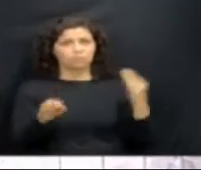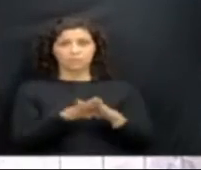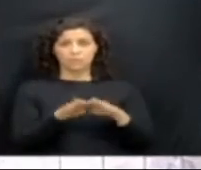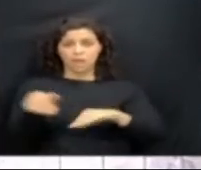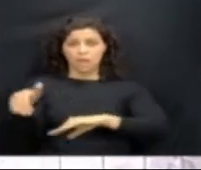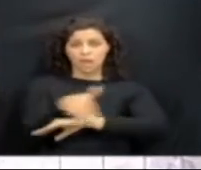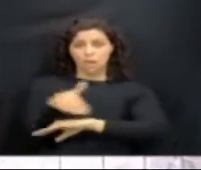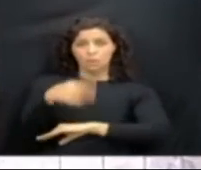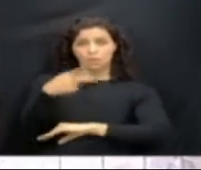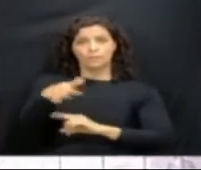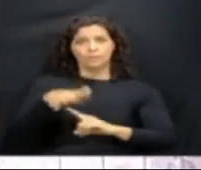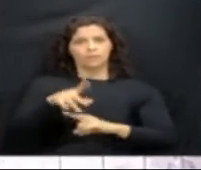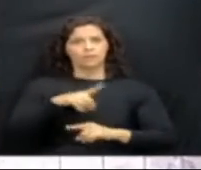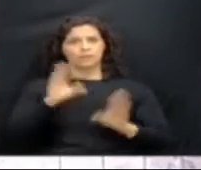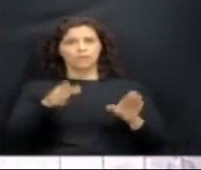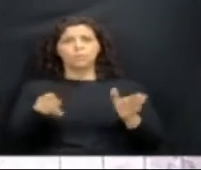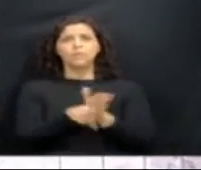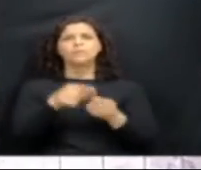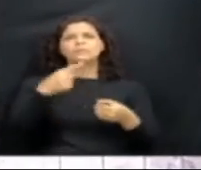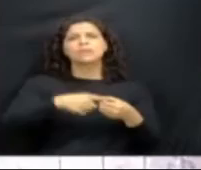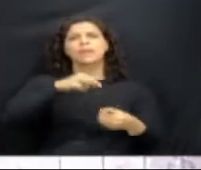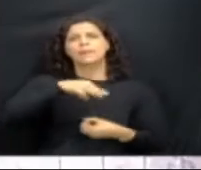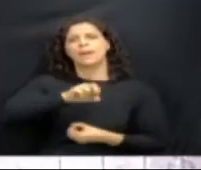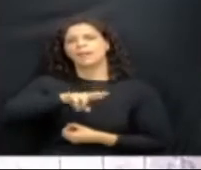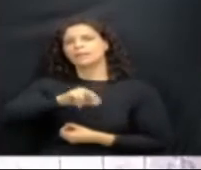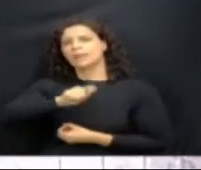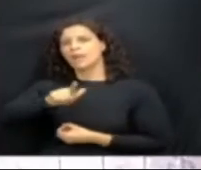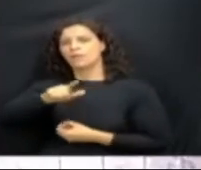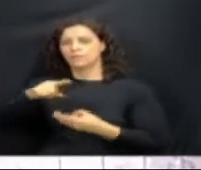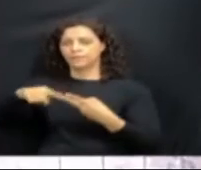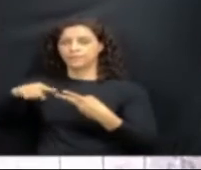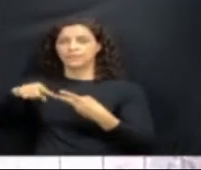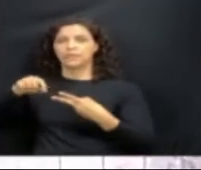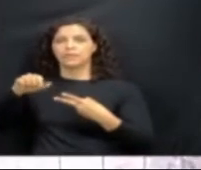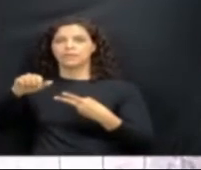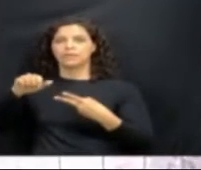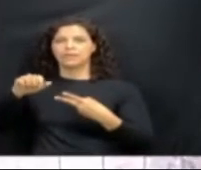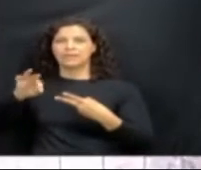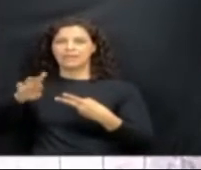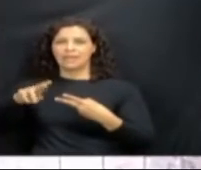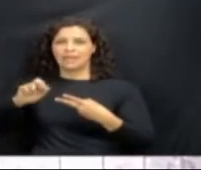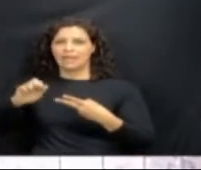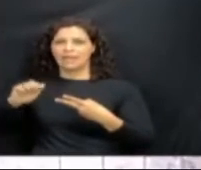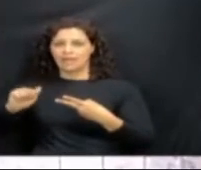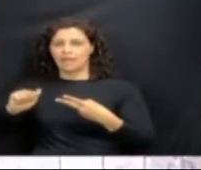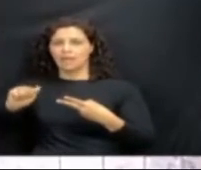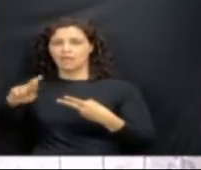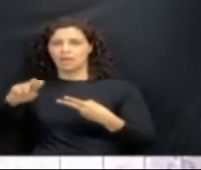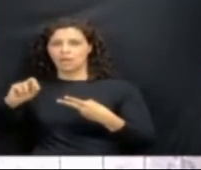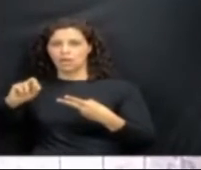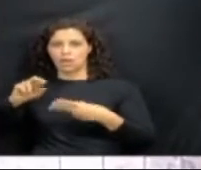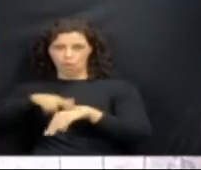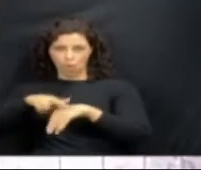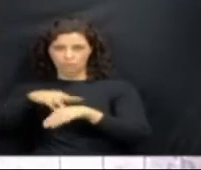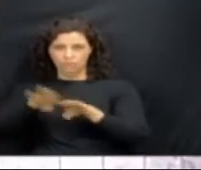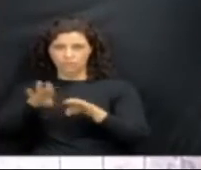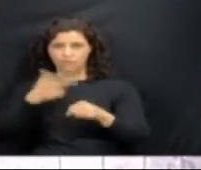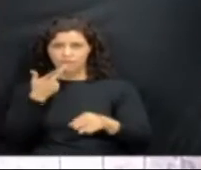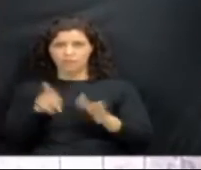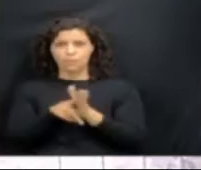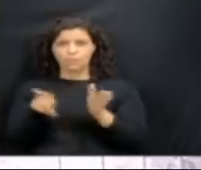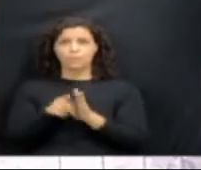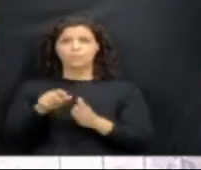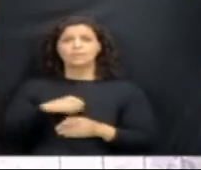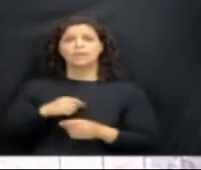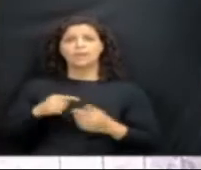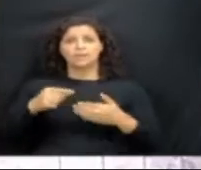vicinais existentes, lá de Marialva, a Mandaguari, a Estrada Terra Roxa, fique livre do abuso da via